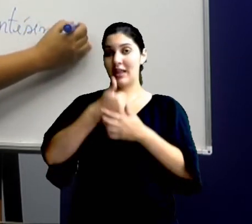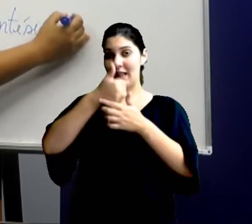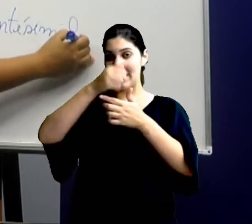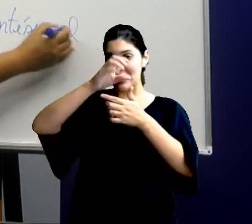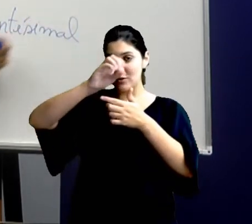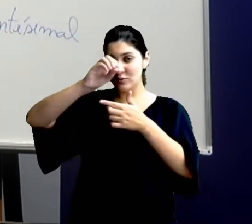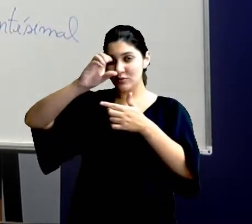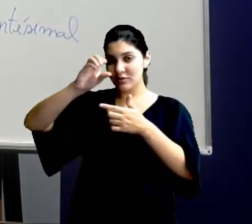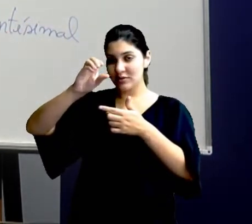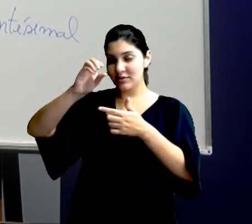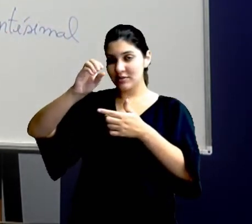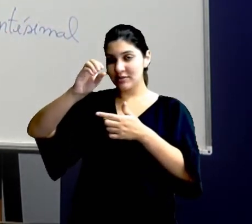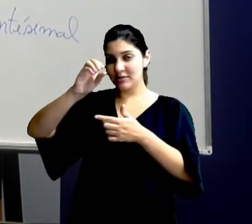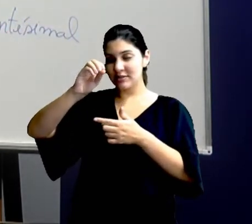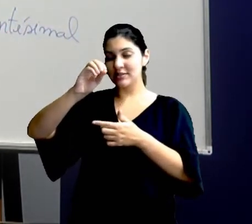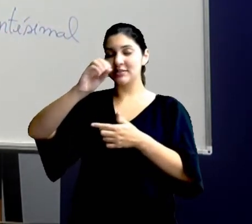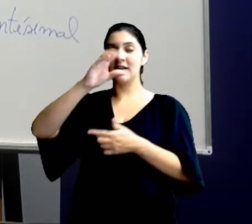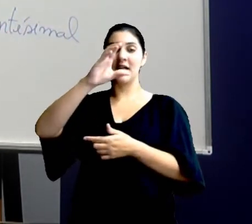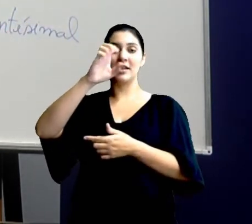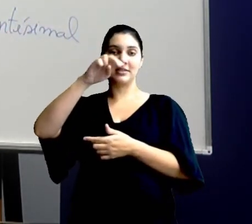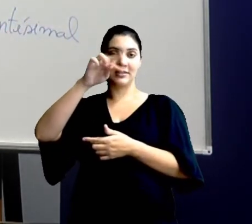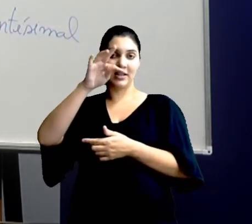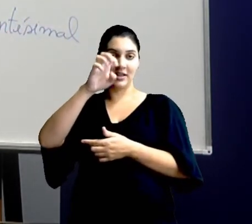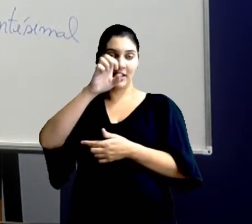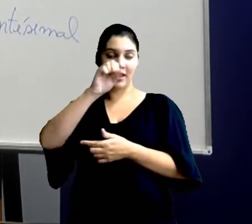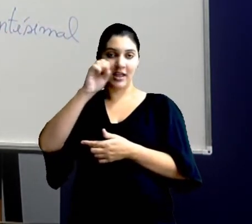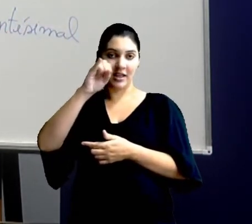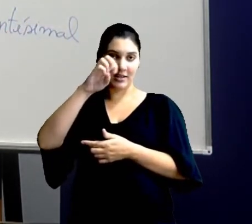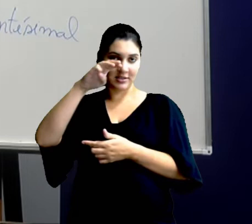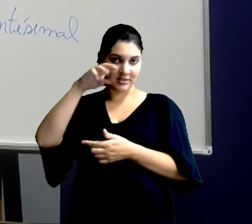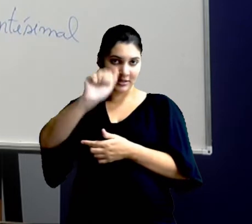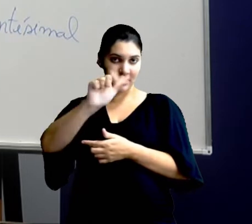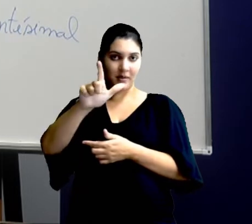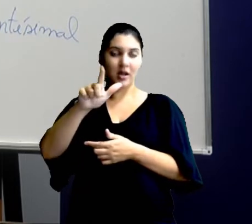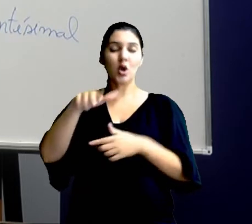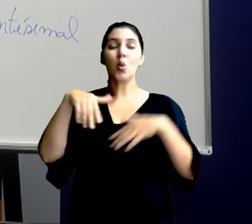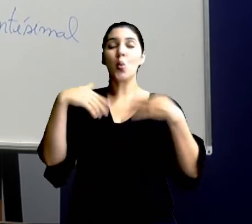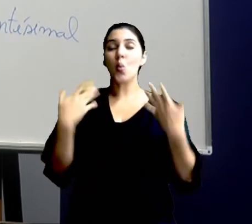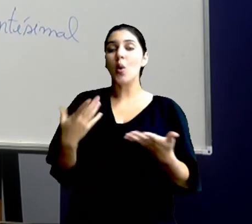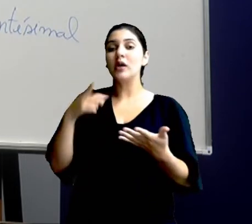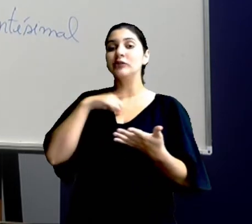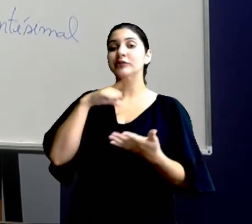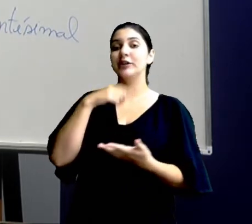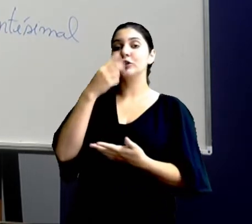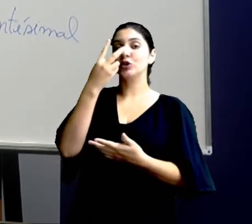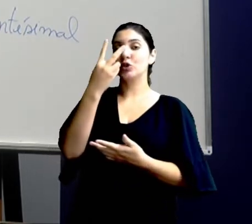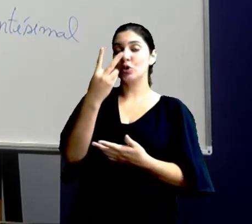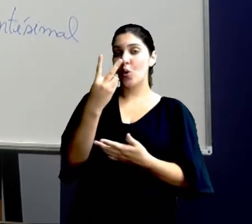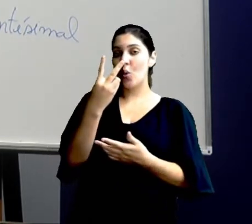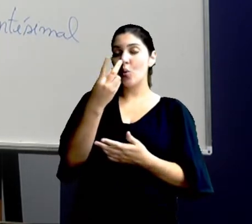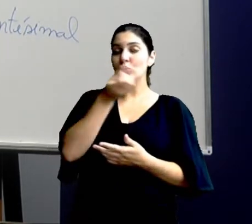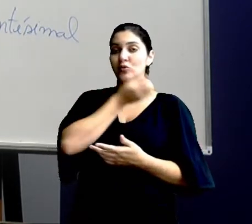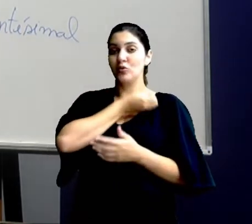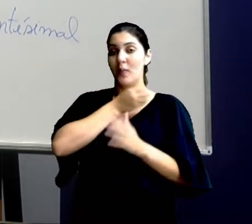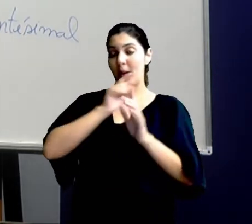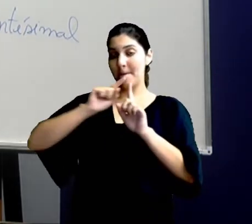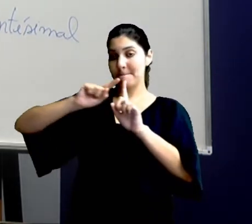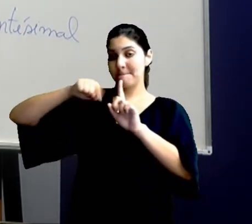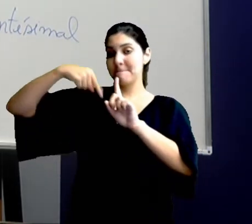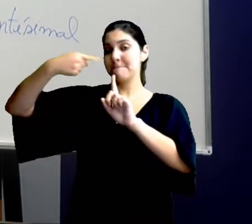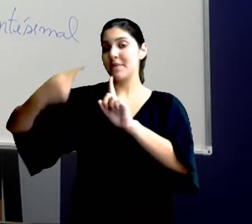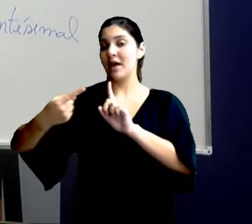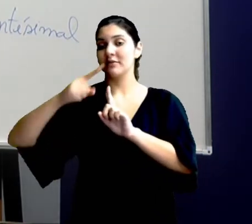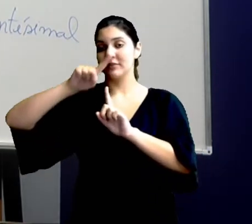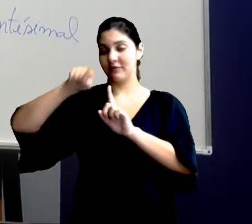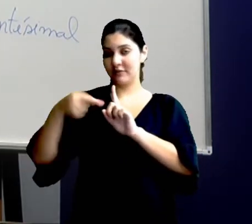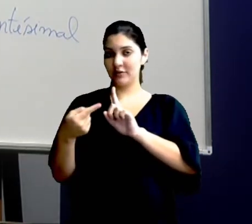centesimal, tá certo? Então, quando eu tenho 2 números atrás da vírgula, é o centesimal. Então,